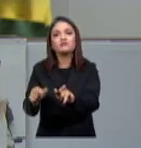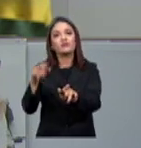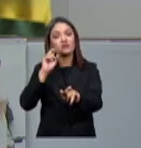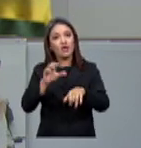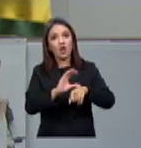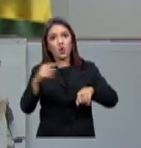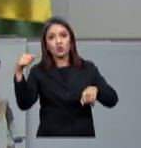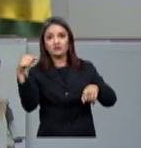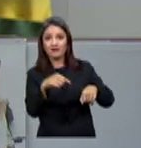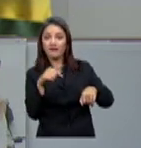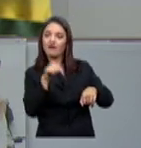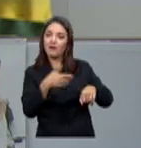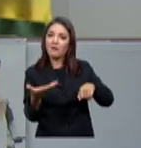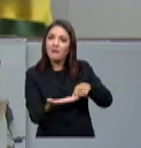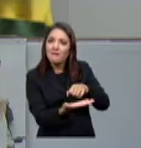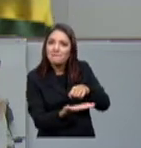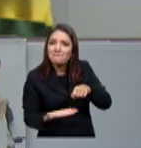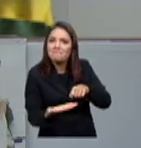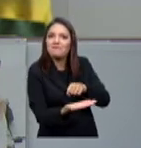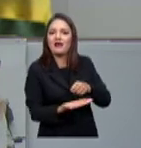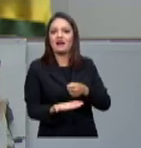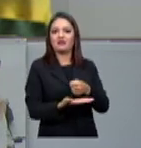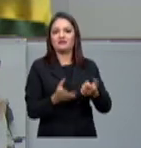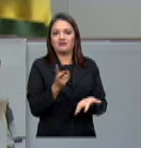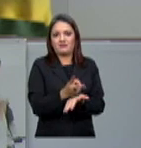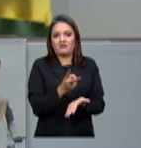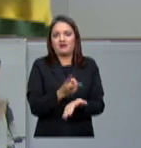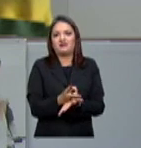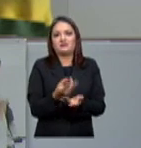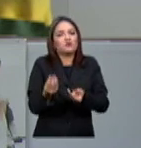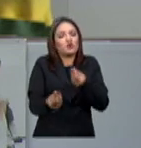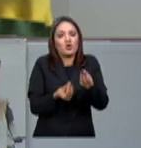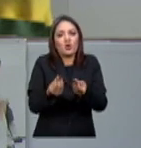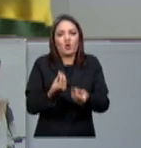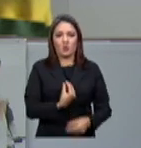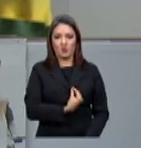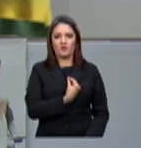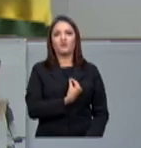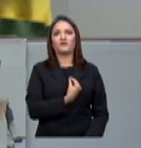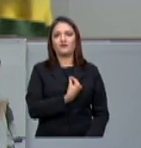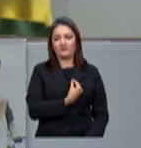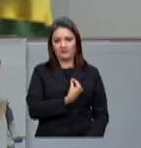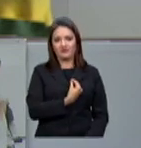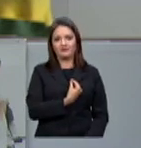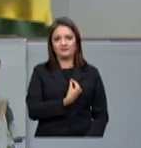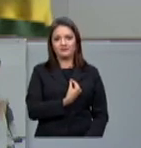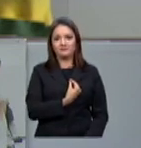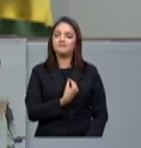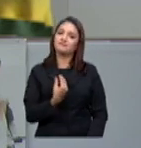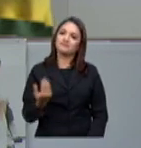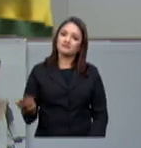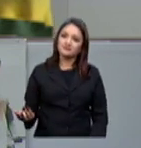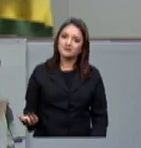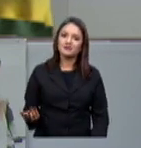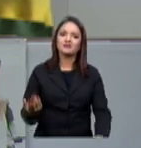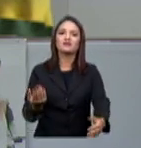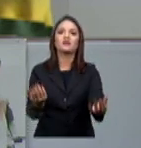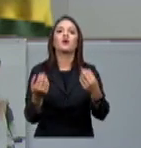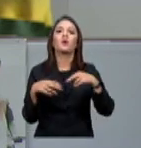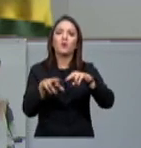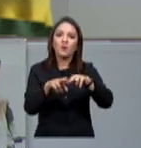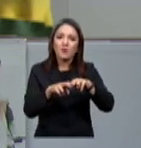Constituição a palavra que marca o modo de viver com outro por estas e por outras